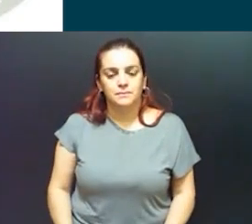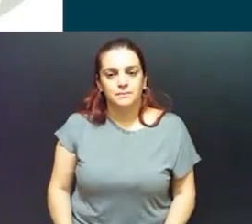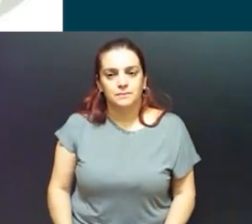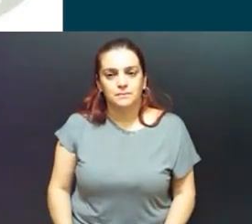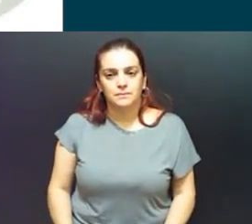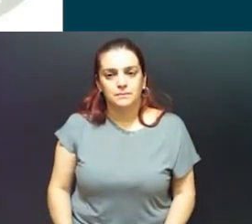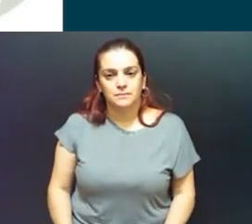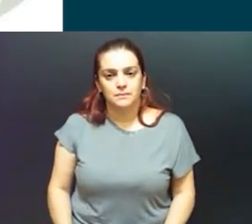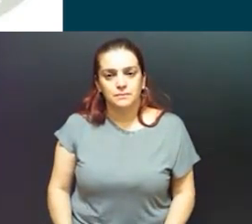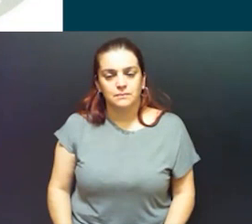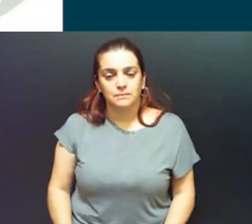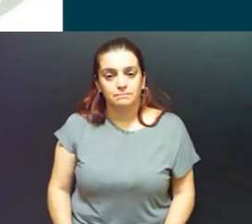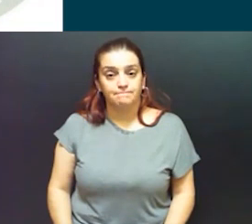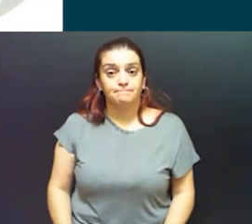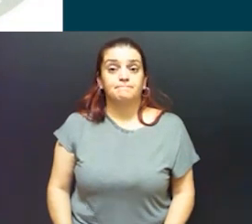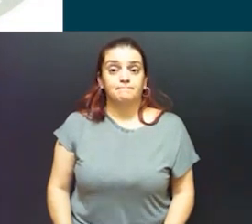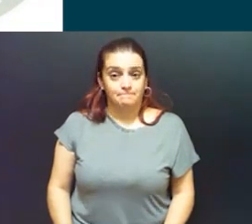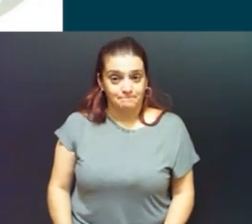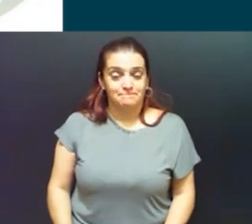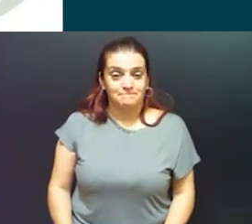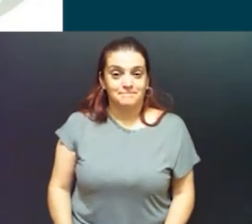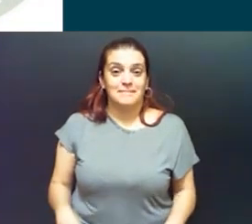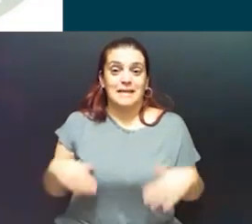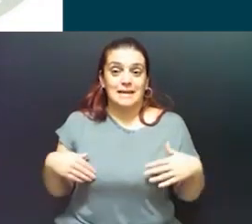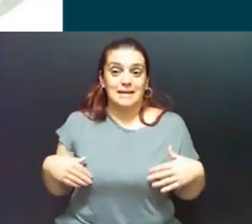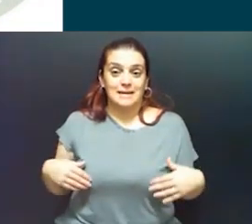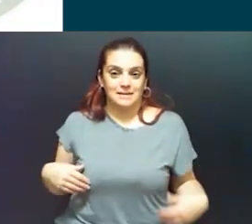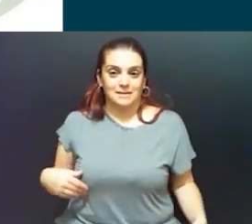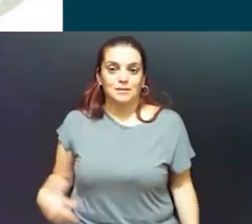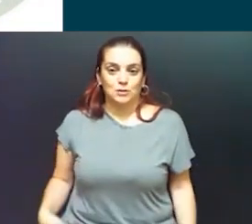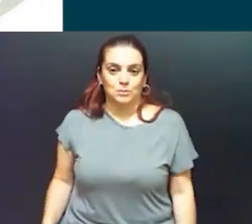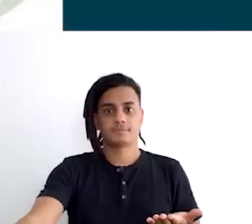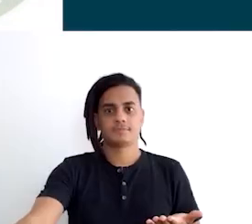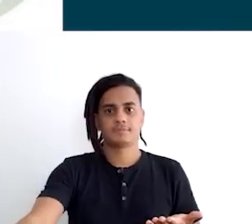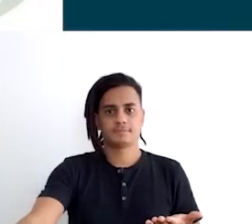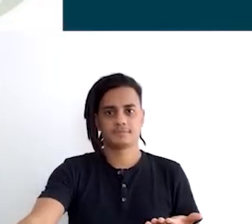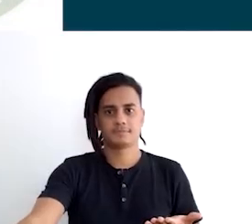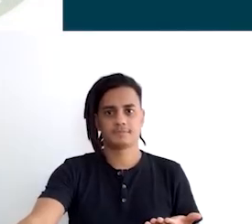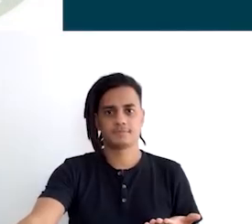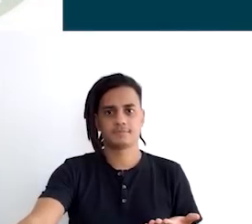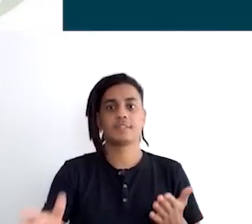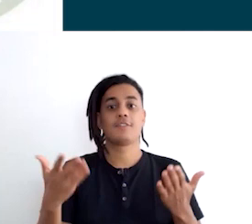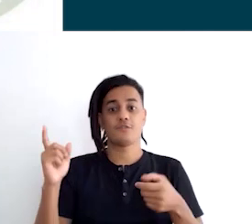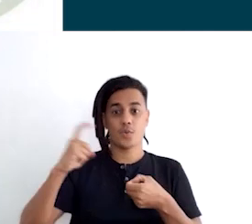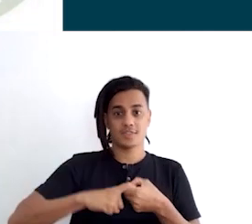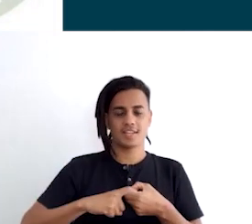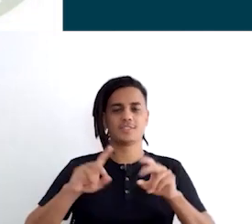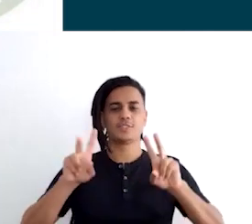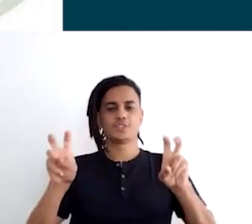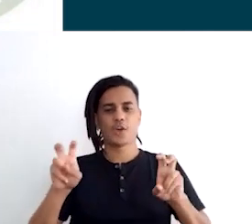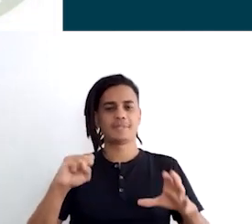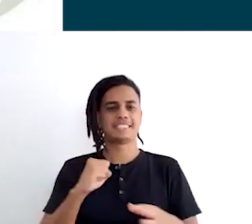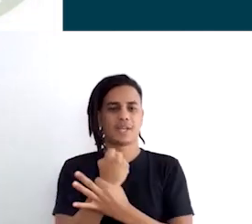E, bom, e já que a gente entrou em pipeline, né, então vamos voltar à segurança aqui no meio do caminho.